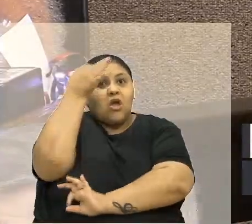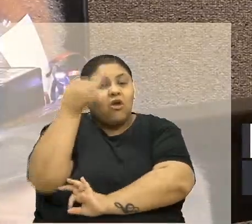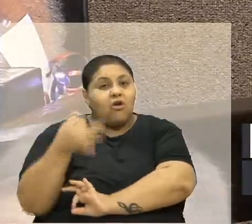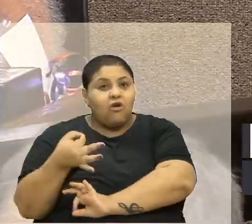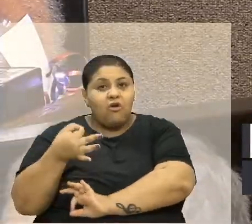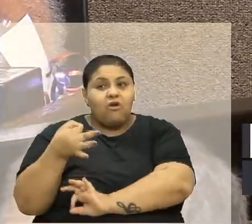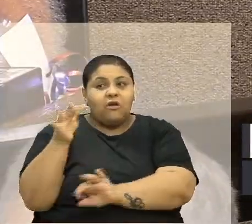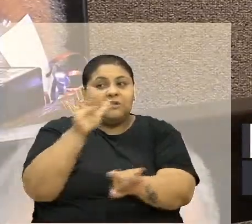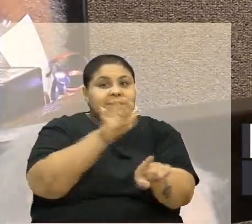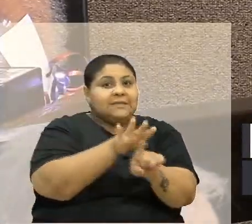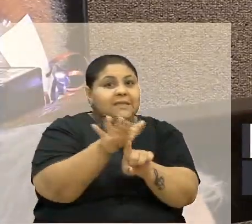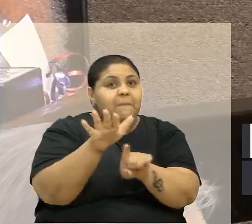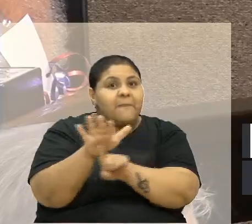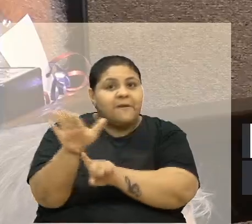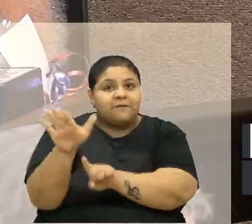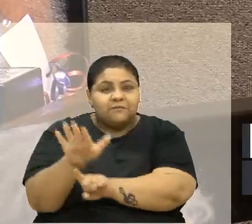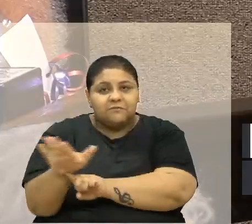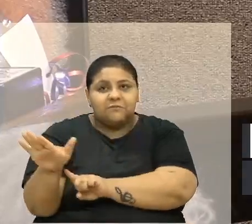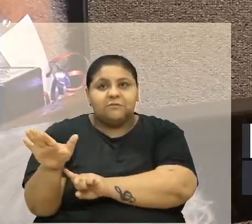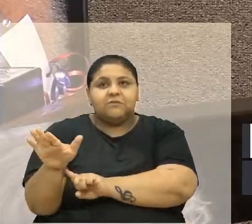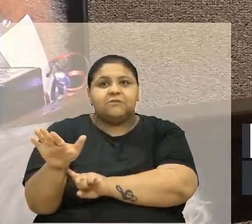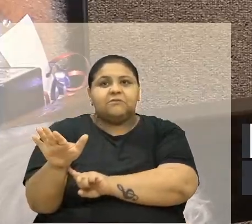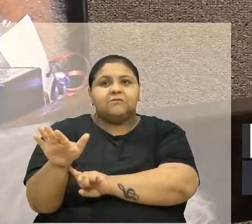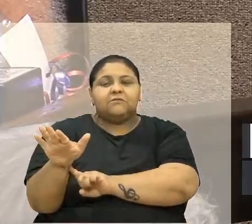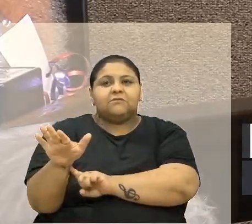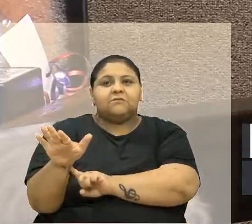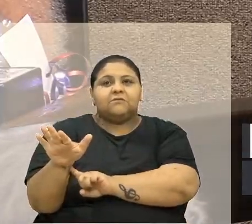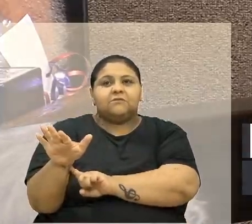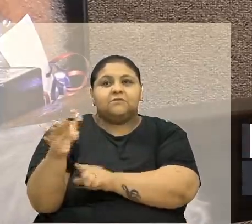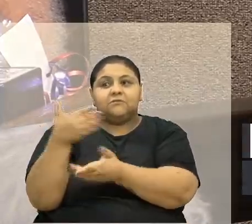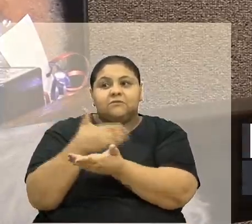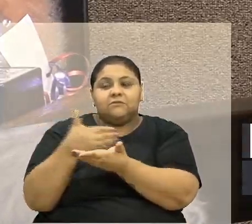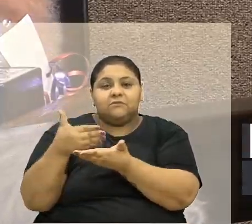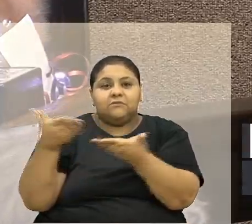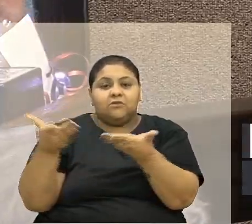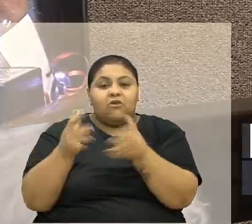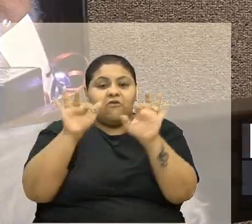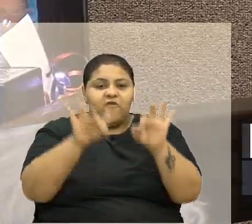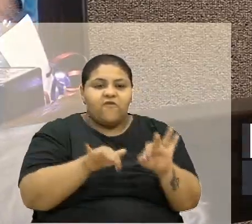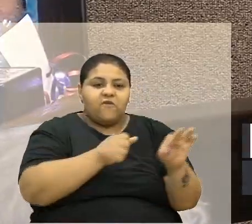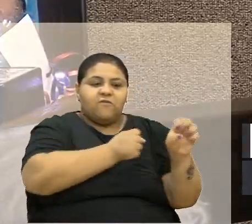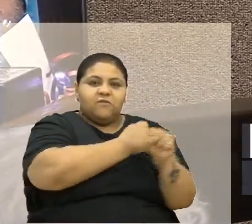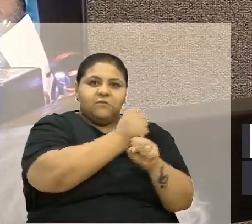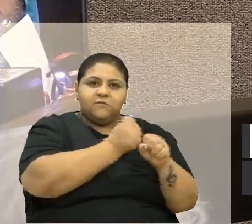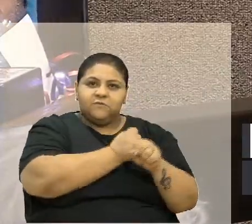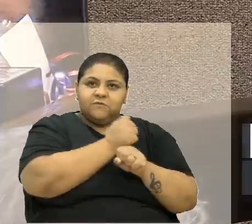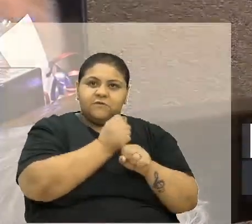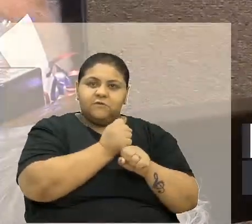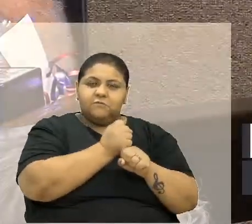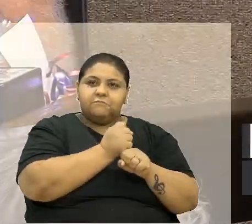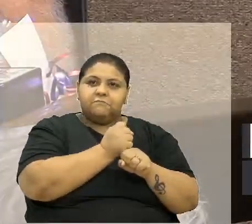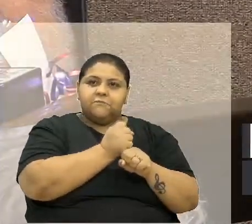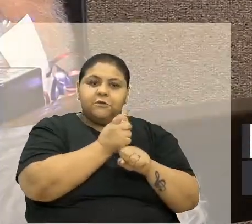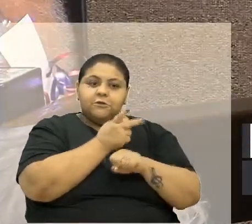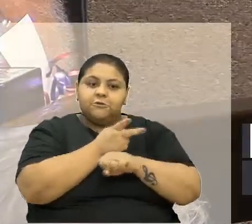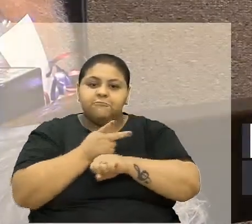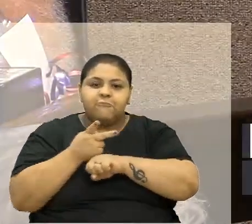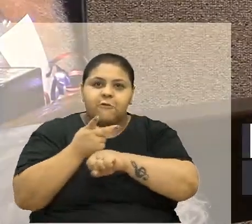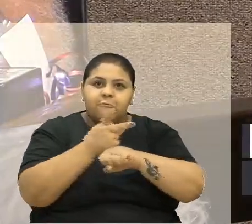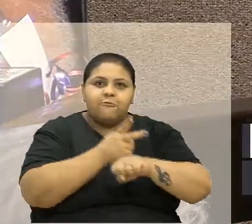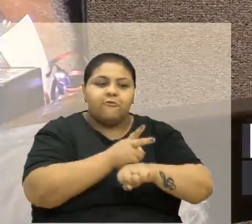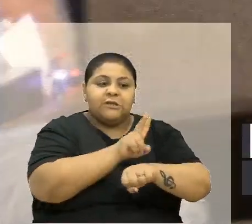da demanda que vai vir agora para final de ano, de buscas